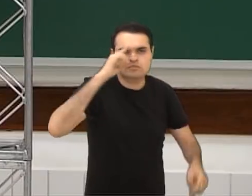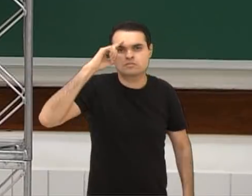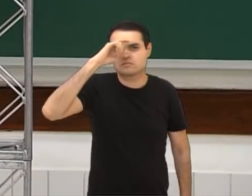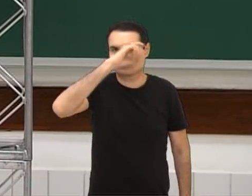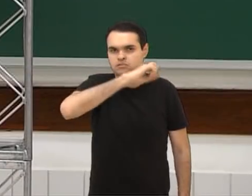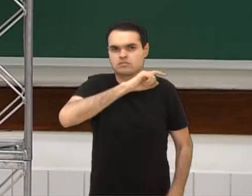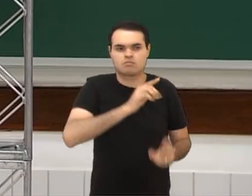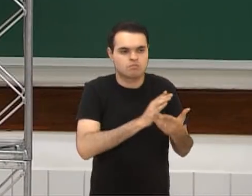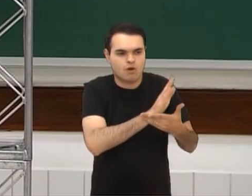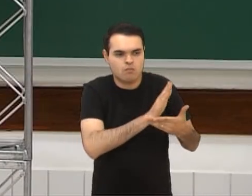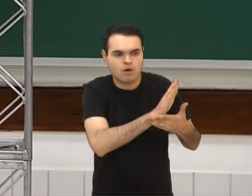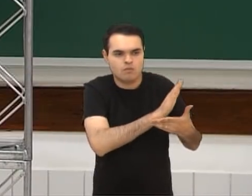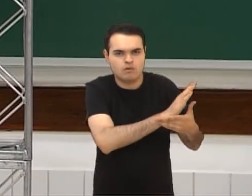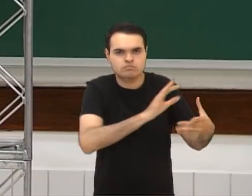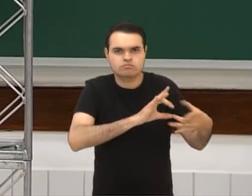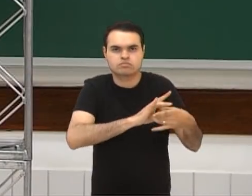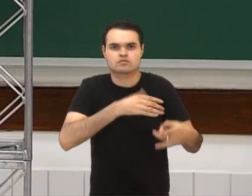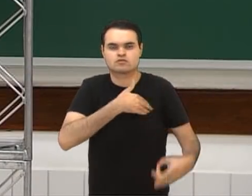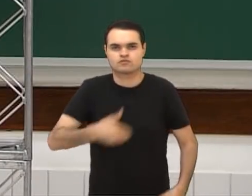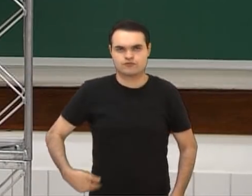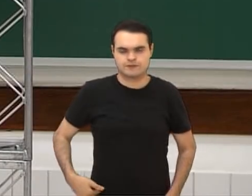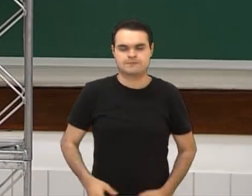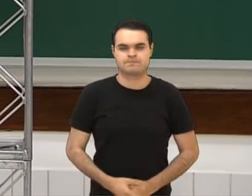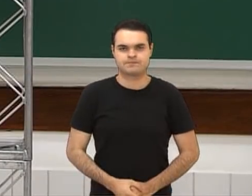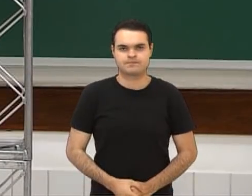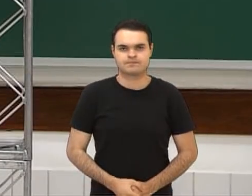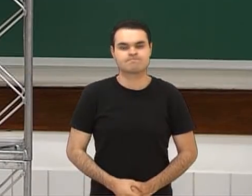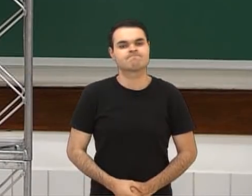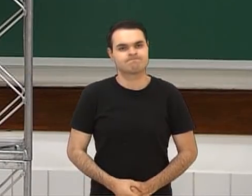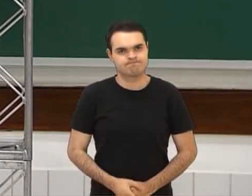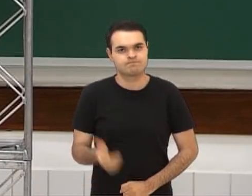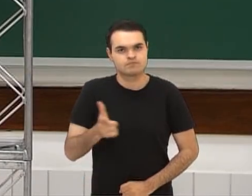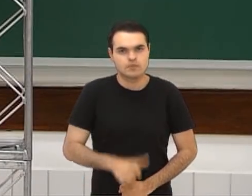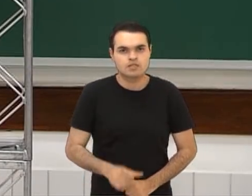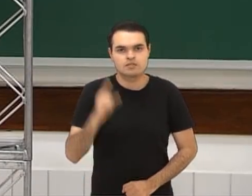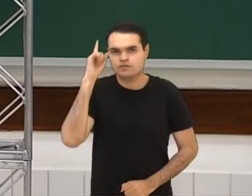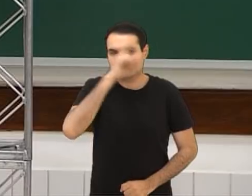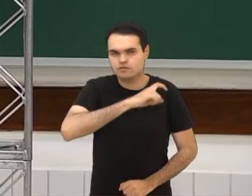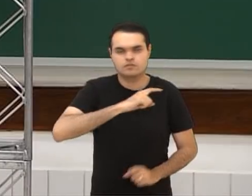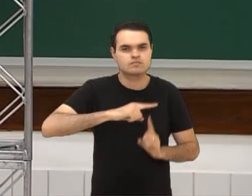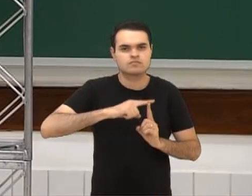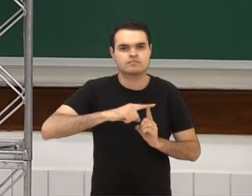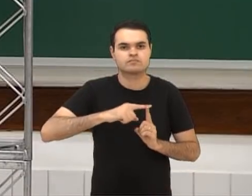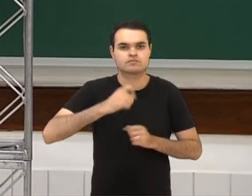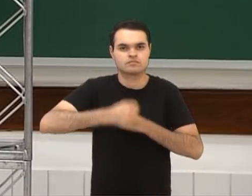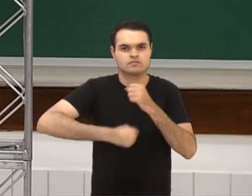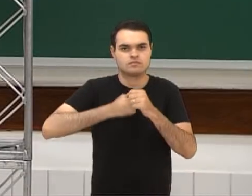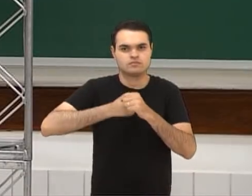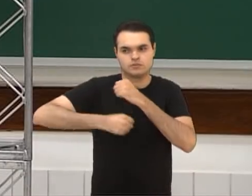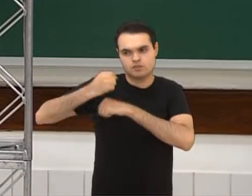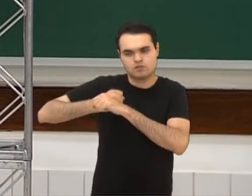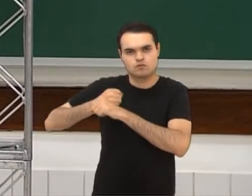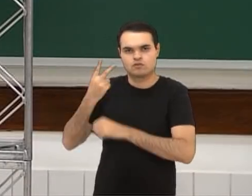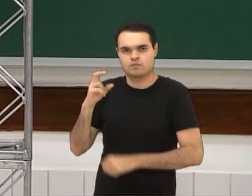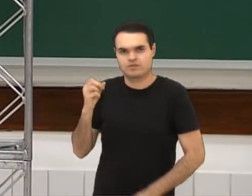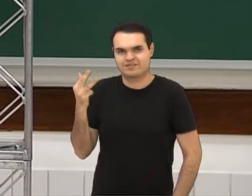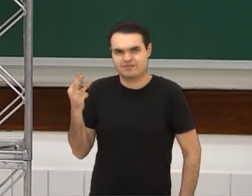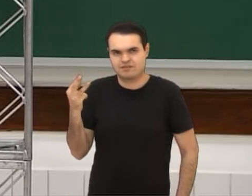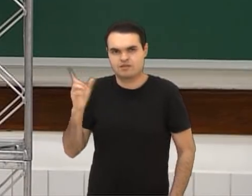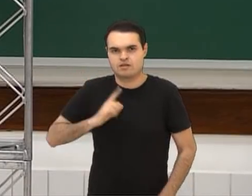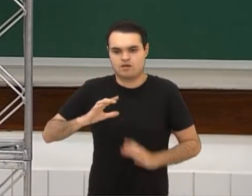aprovação de projetos ligados ao governo. Mais uma dificuldade. No ano de 2013, o Brasil sediou a Copa